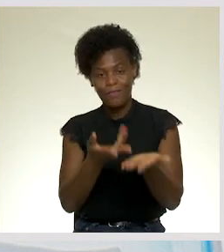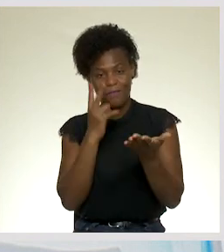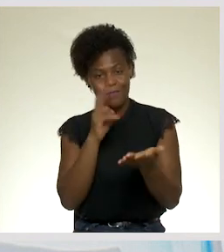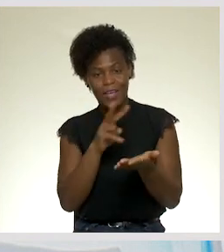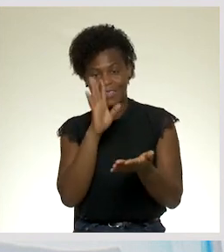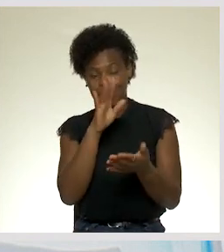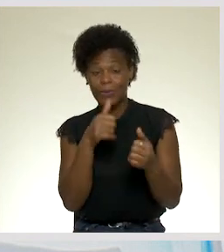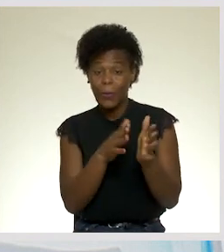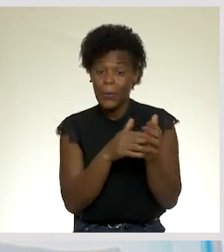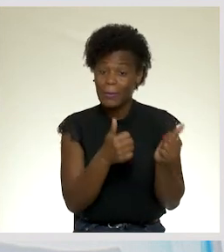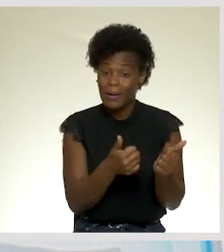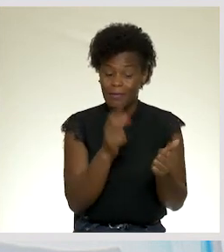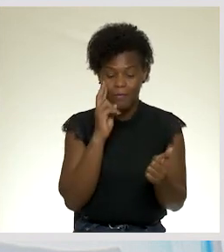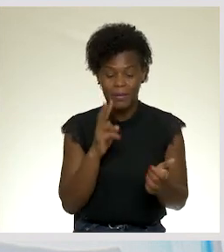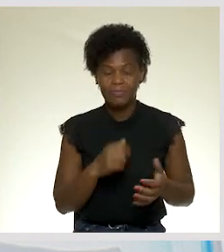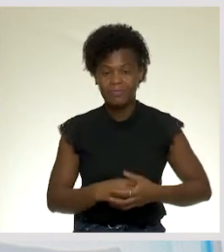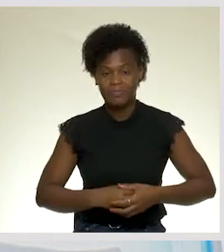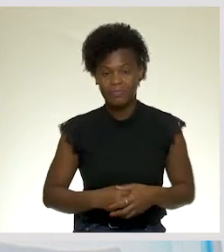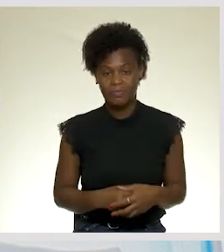vamos ver se está tudo corretamente.